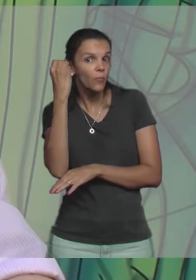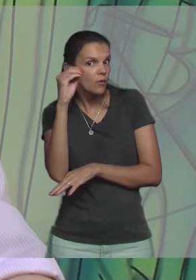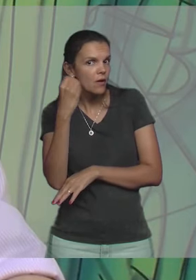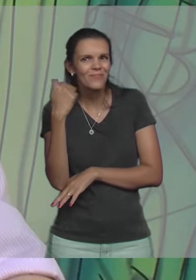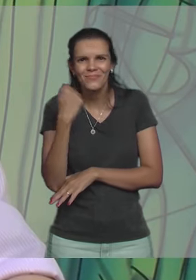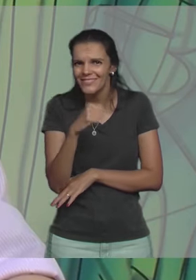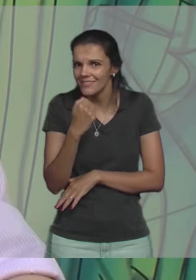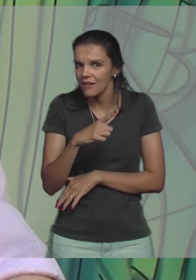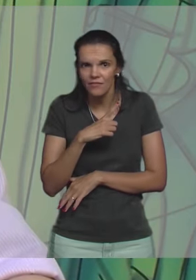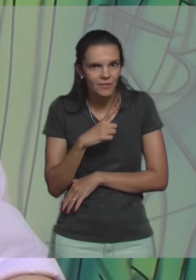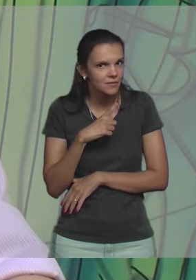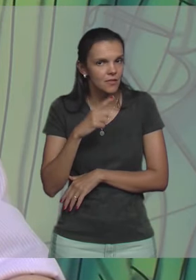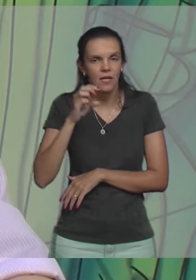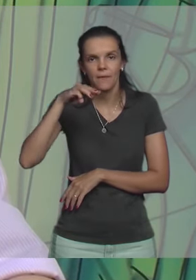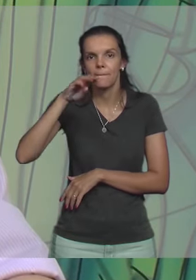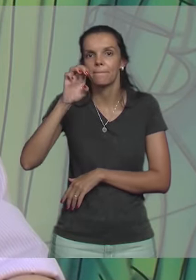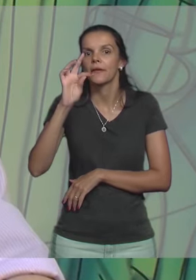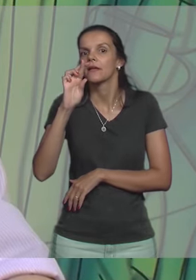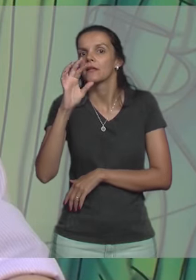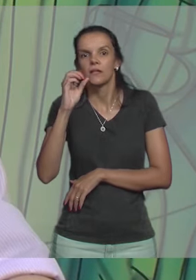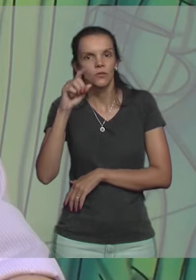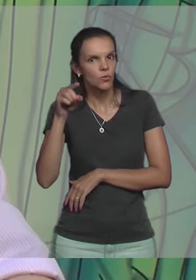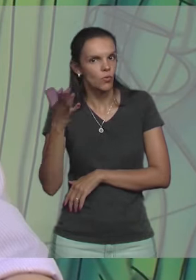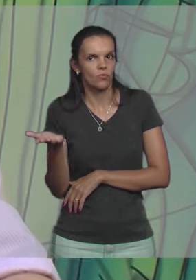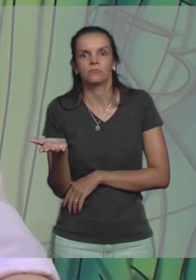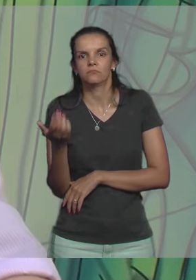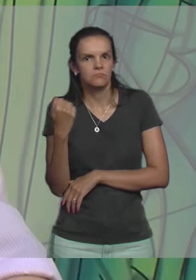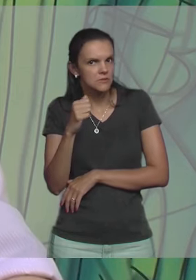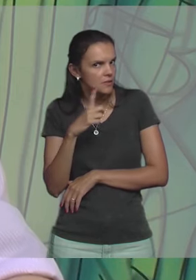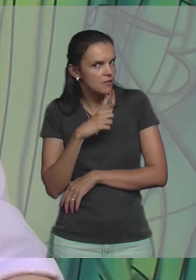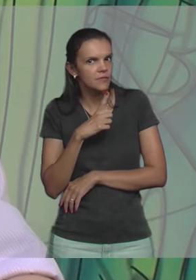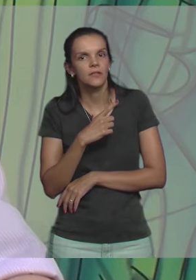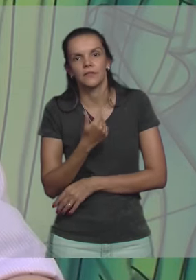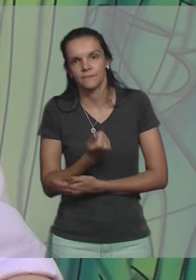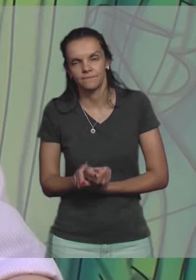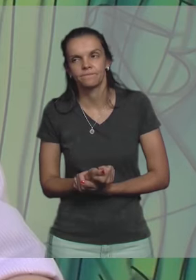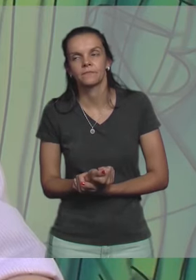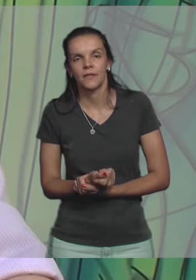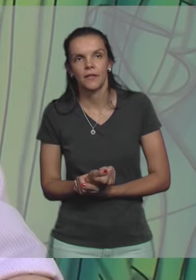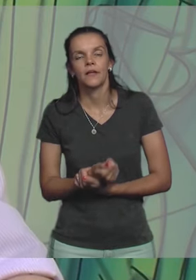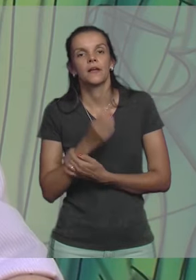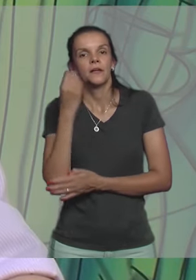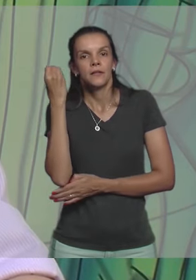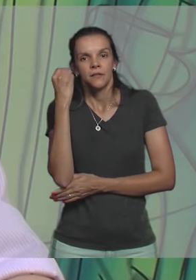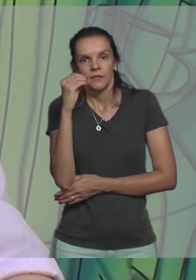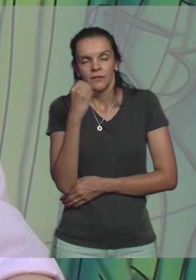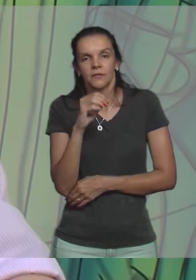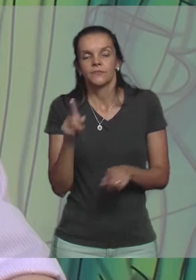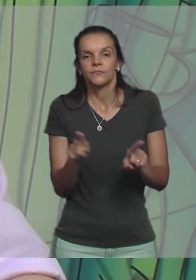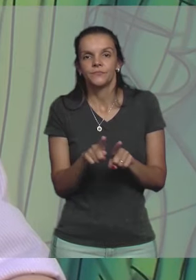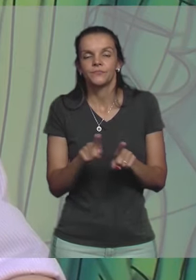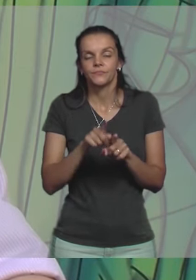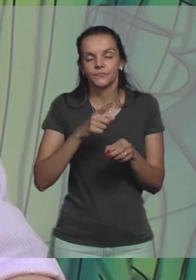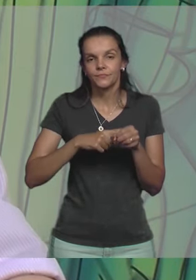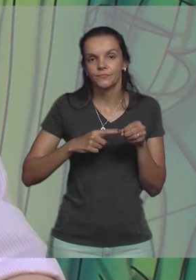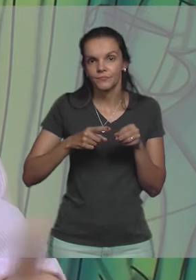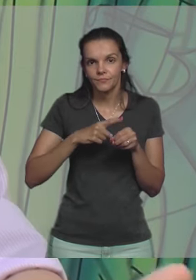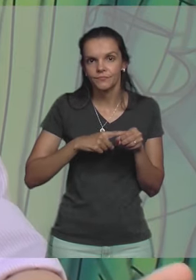deveria ter o seu metrô há muitos anos, né? Houve, felizmente, para Porto Alegre e os municípios da região